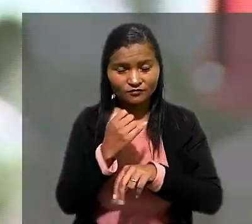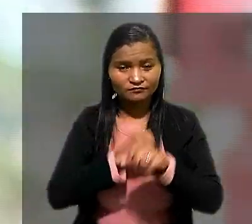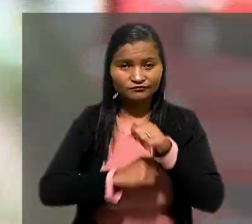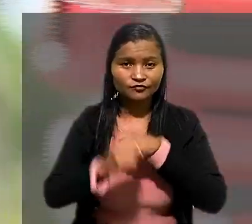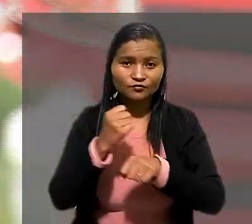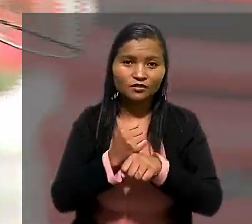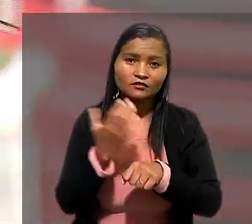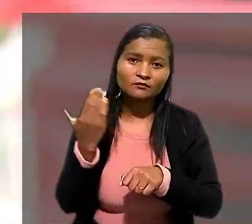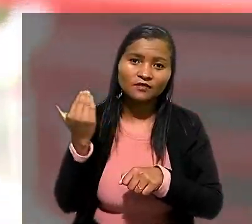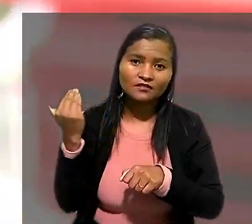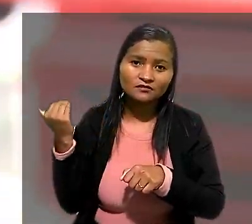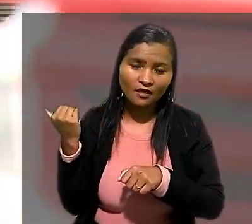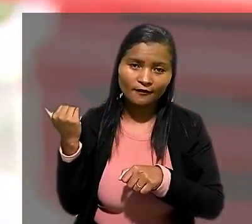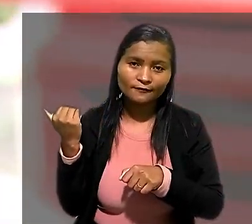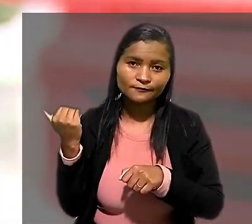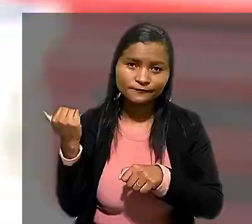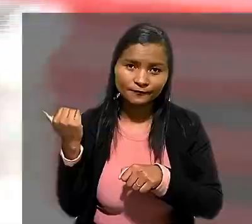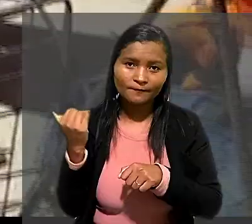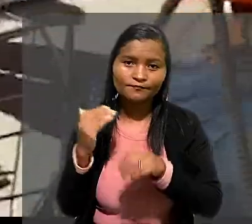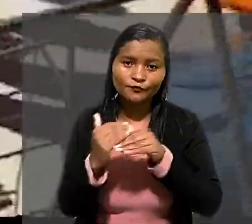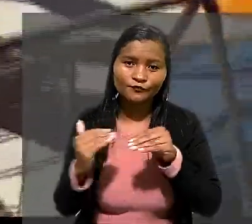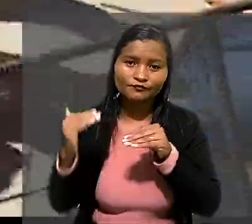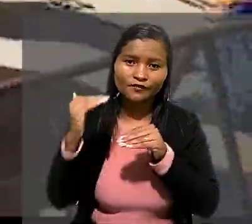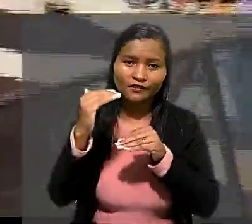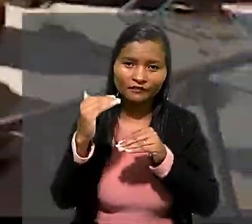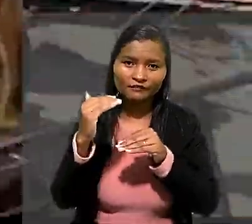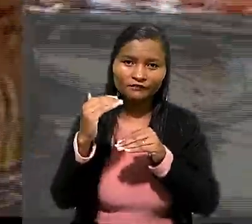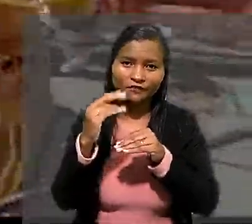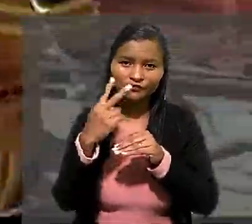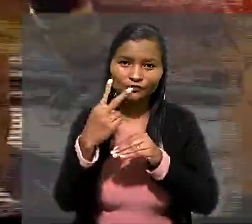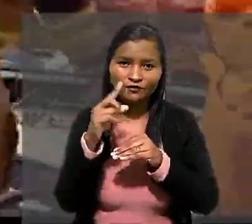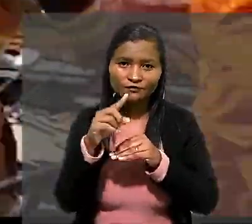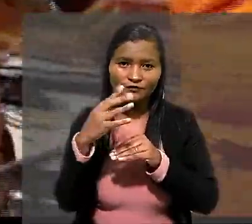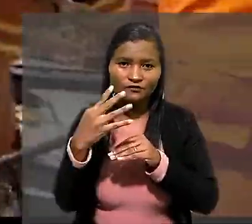2.538 pessoas foram vítimas no ano passado, superando as